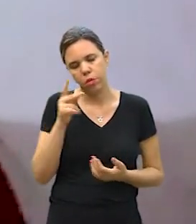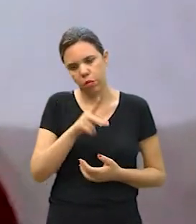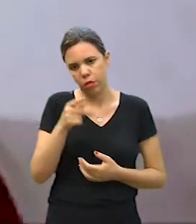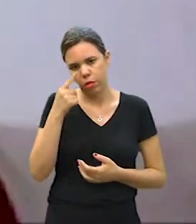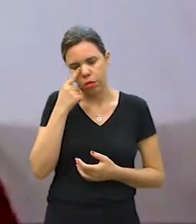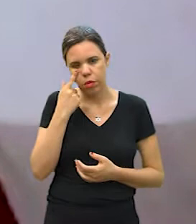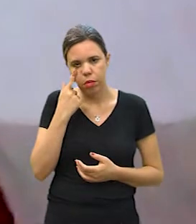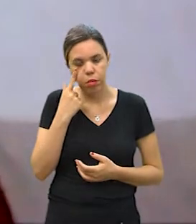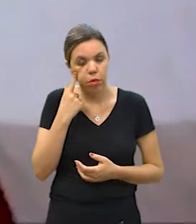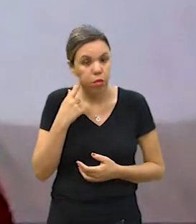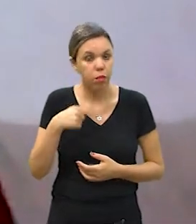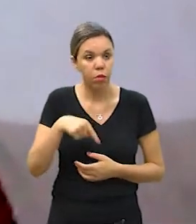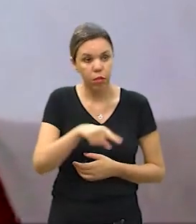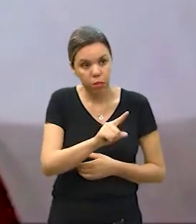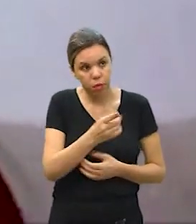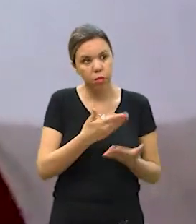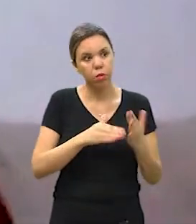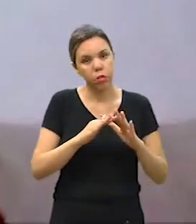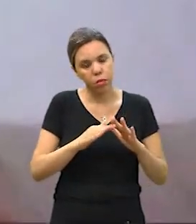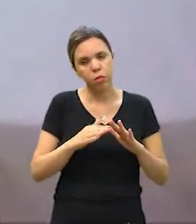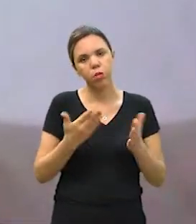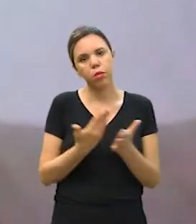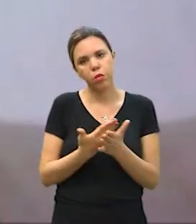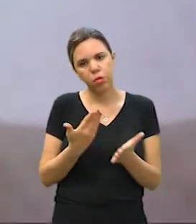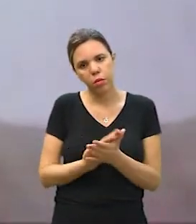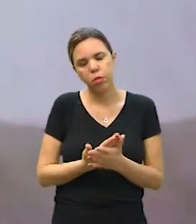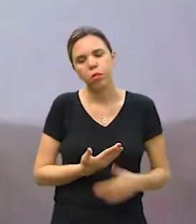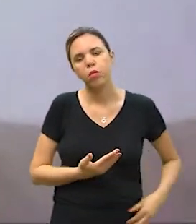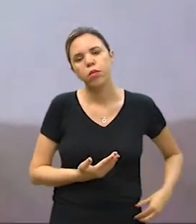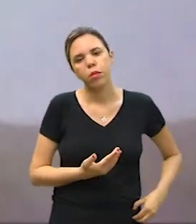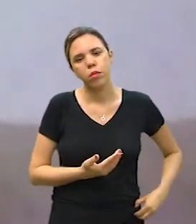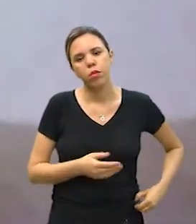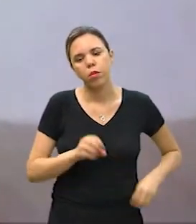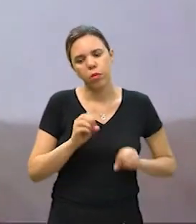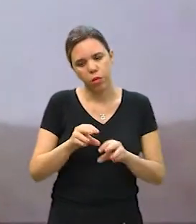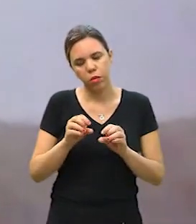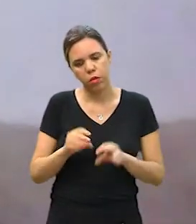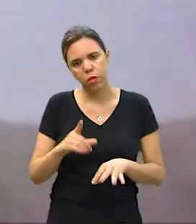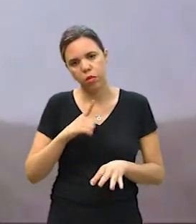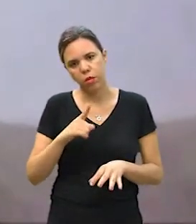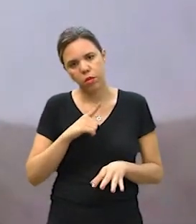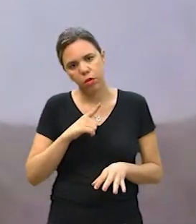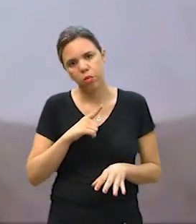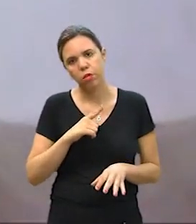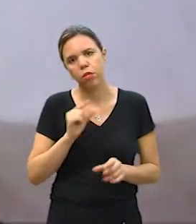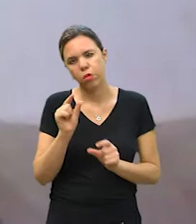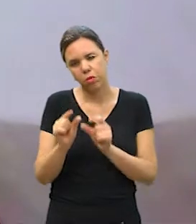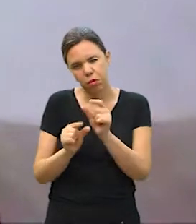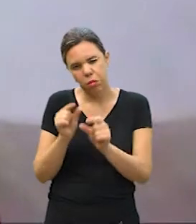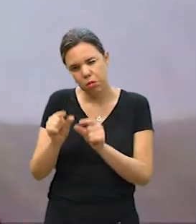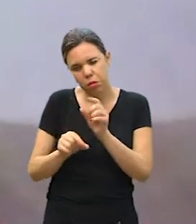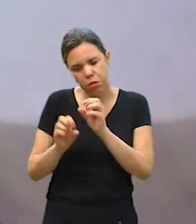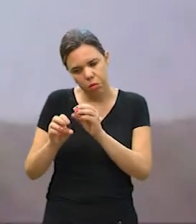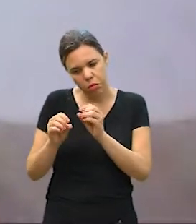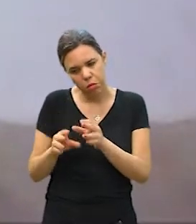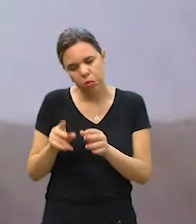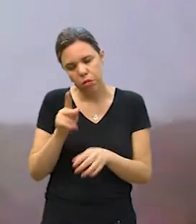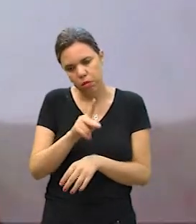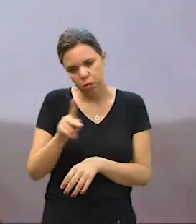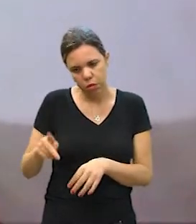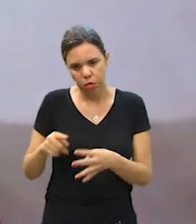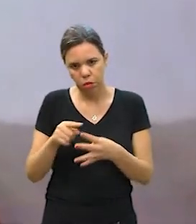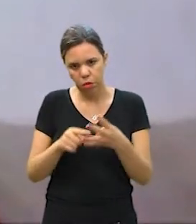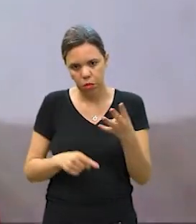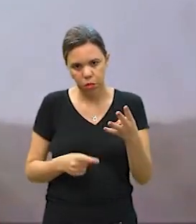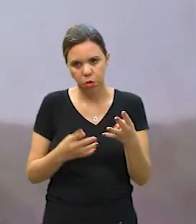o professor, a professora vai, né, pegar a aula, então começa a ministrar, ele tem muito picadinho. Então tem professor que